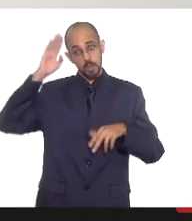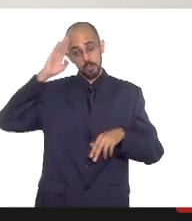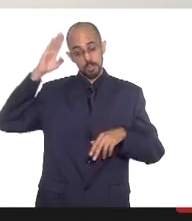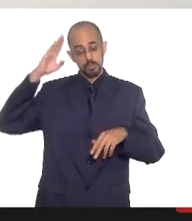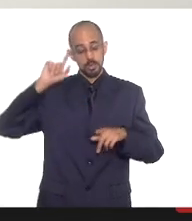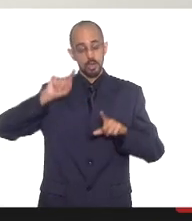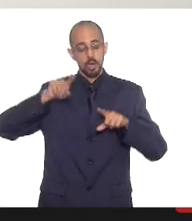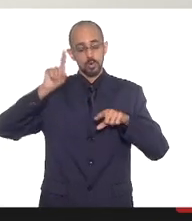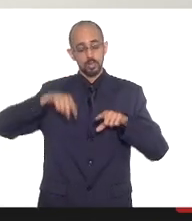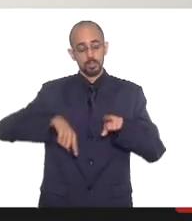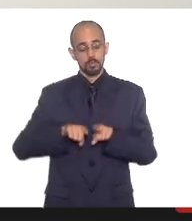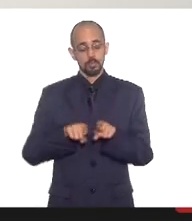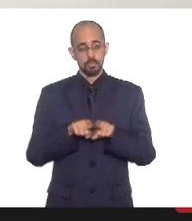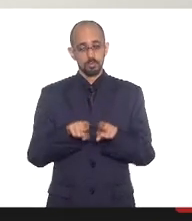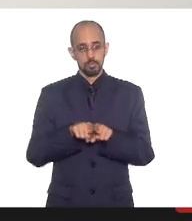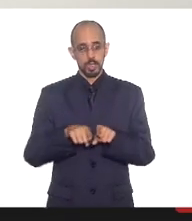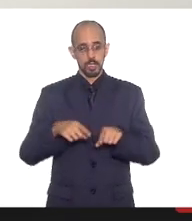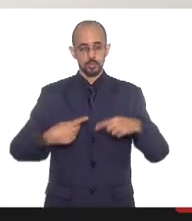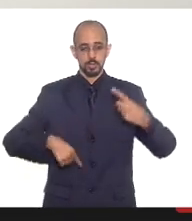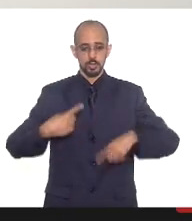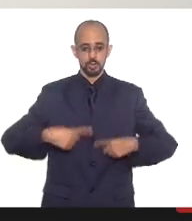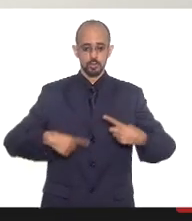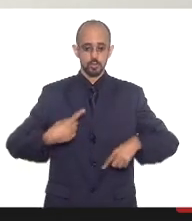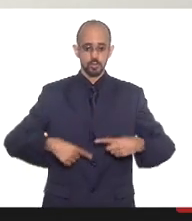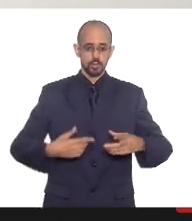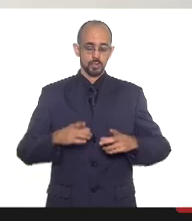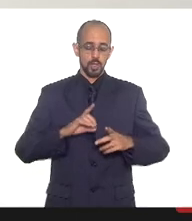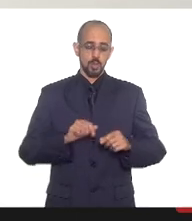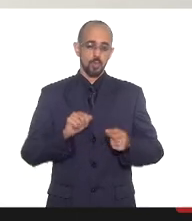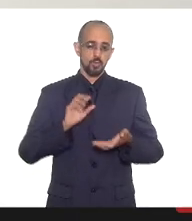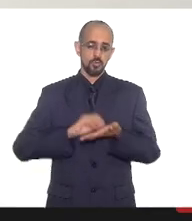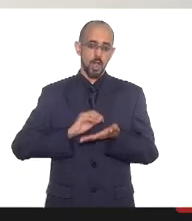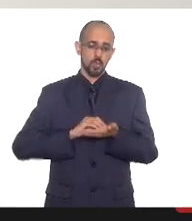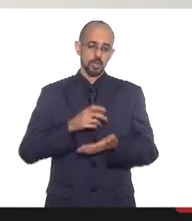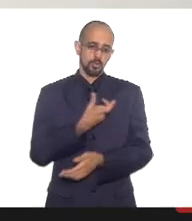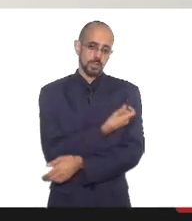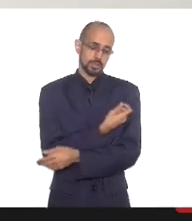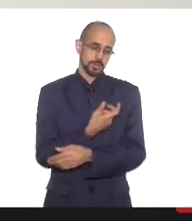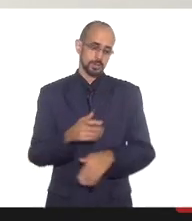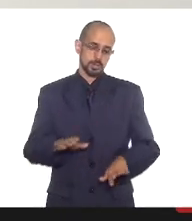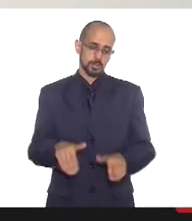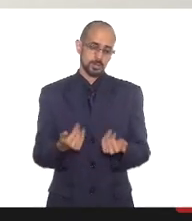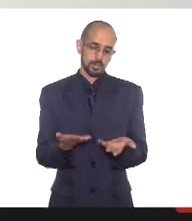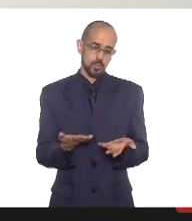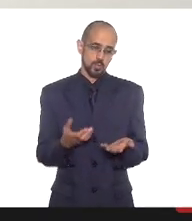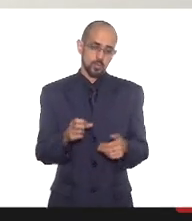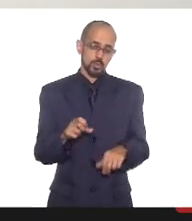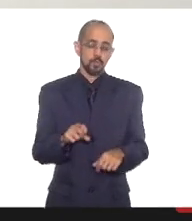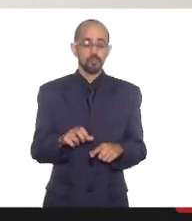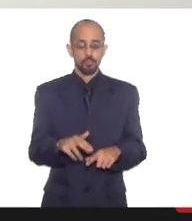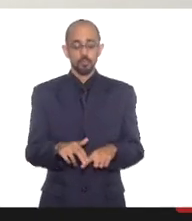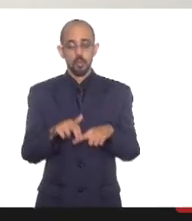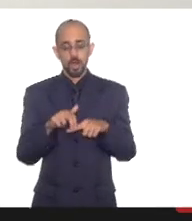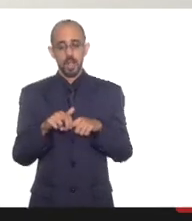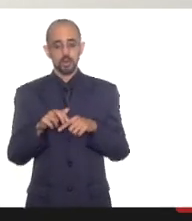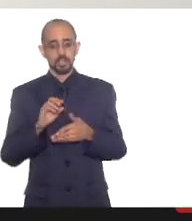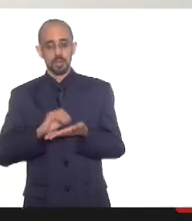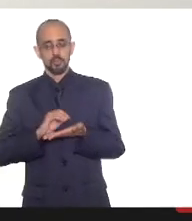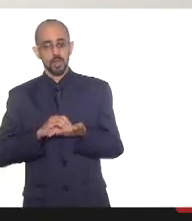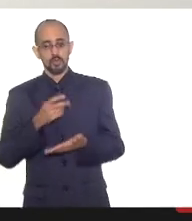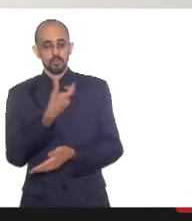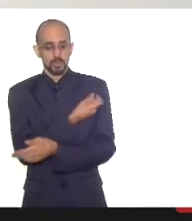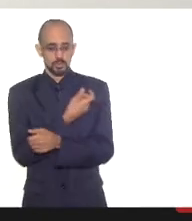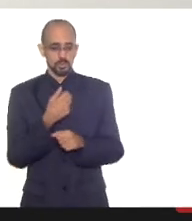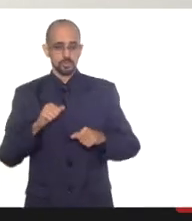ausência de uma discussão mais aprofundada falta a vacina e quando falta a vacina é muitas vezes profissionais tem que fazer